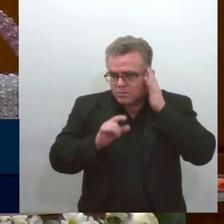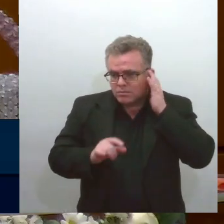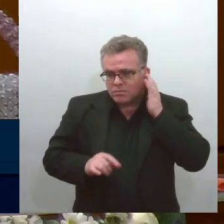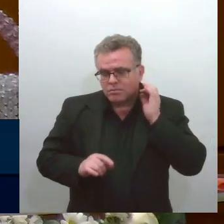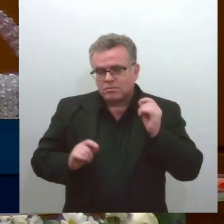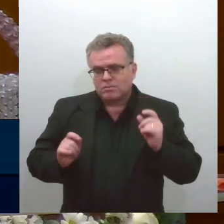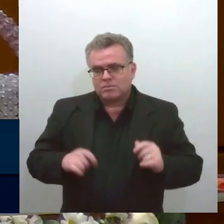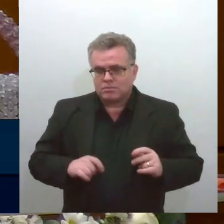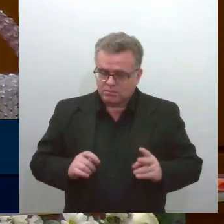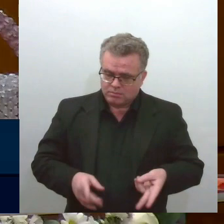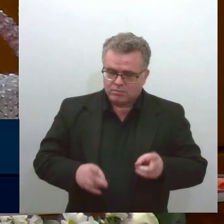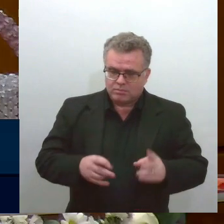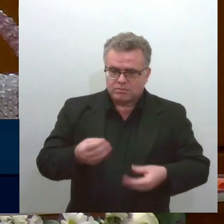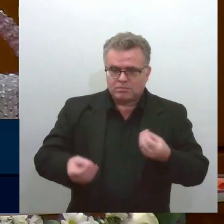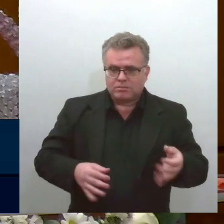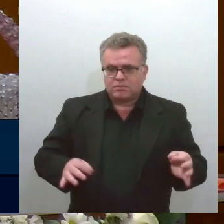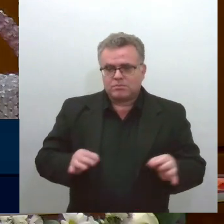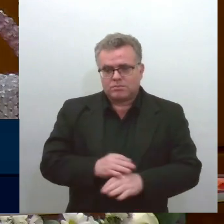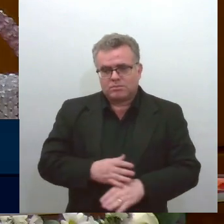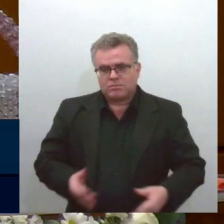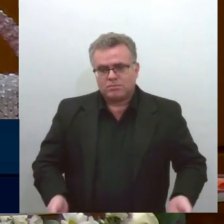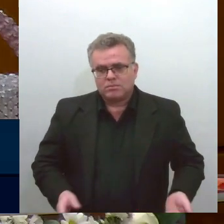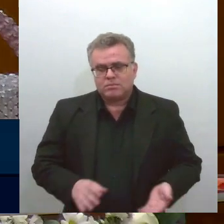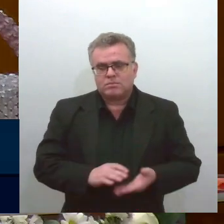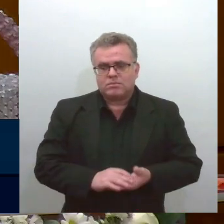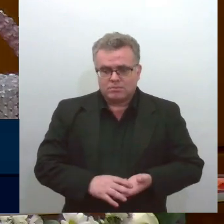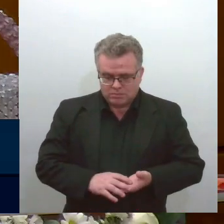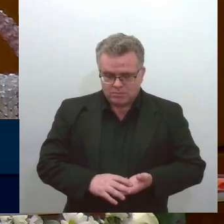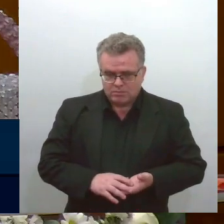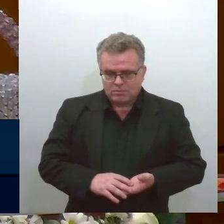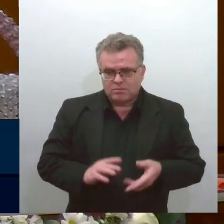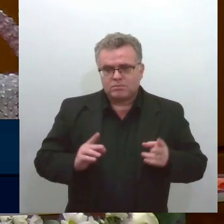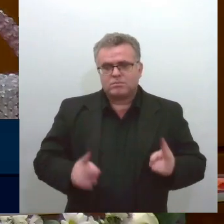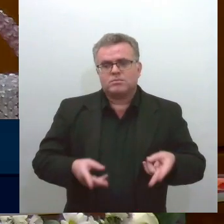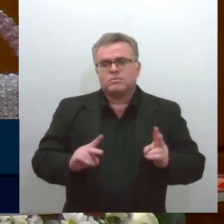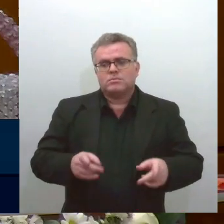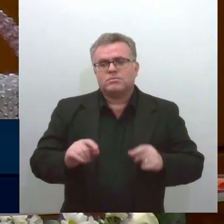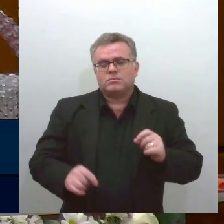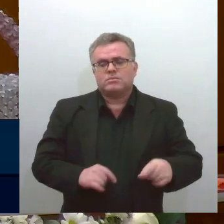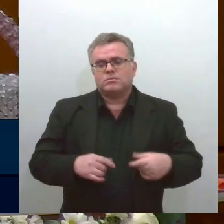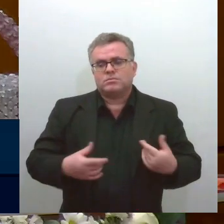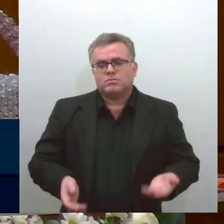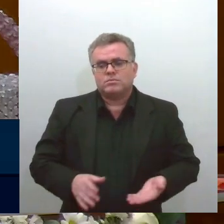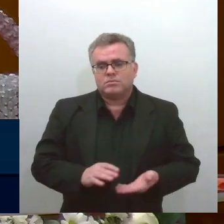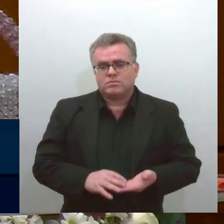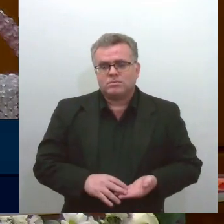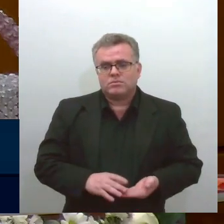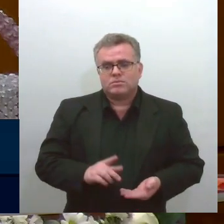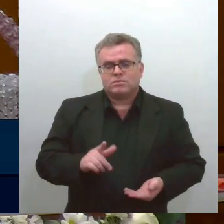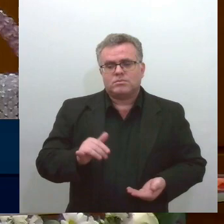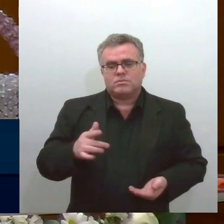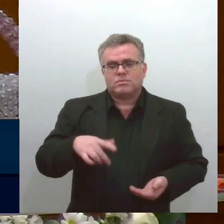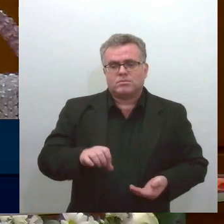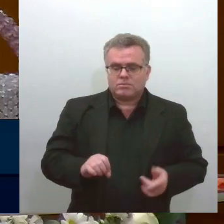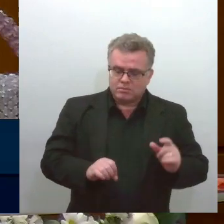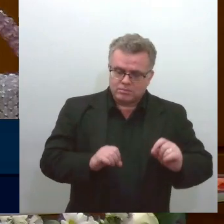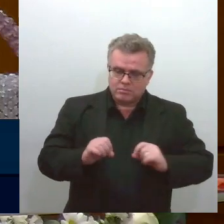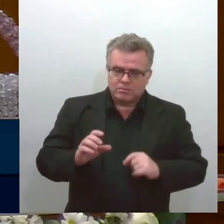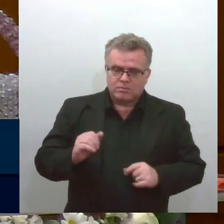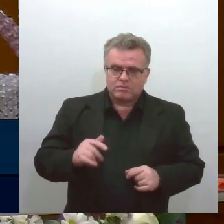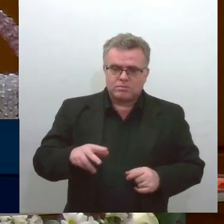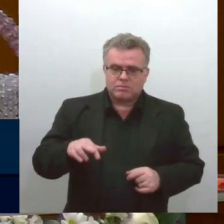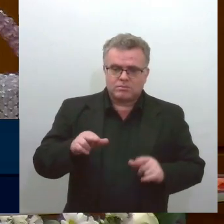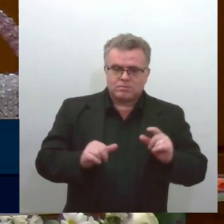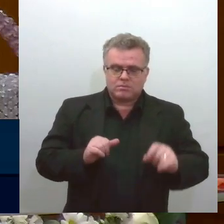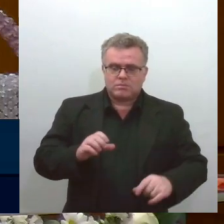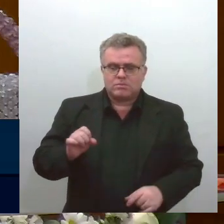de Itabaiana. Radialista Luciano de Oliveira Santos, que é da Princesa